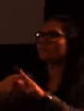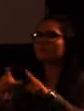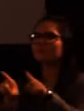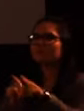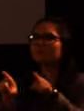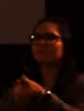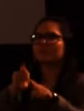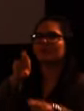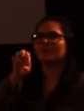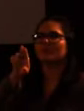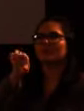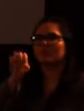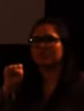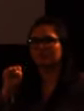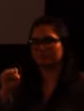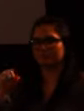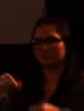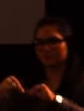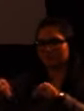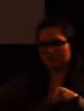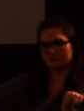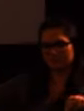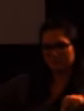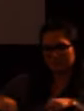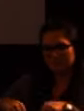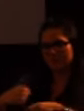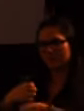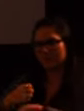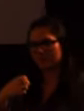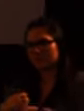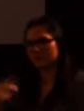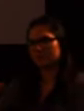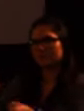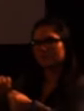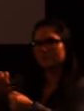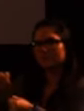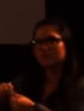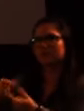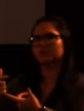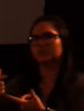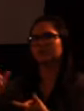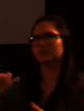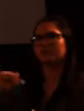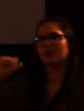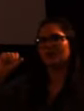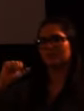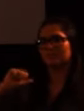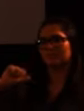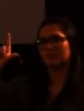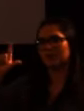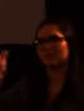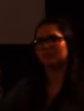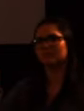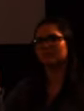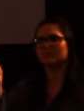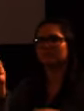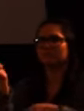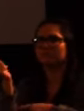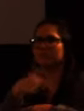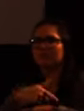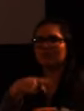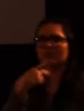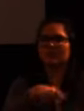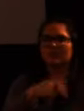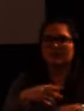recuos da área de borda, que tem toda aquela forma de fazer um cálculo que é progressivo e que é maior do que do resto da cidade, mas aí nesse